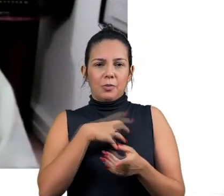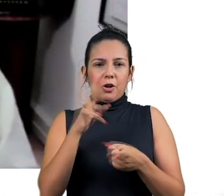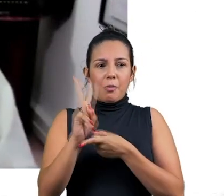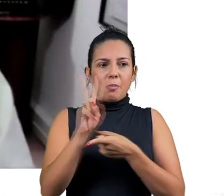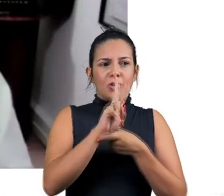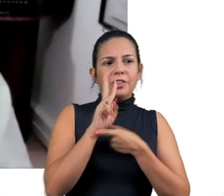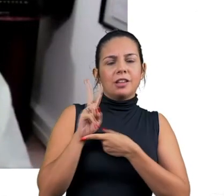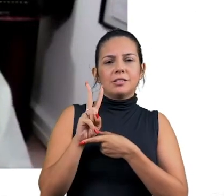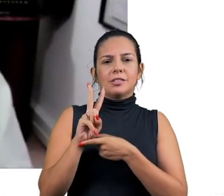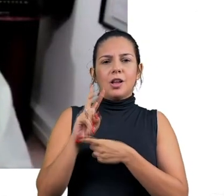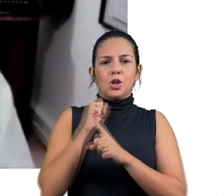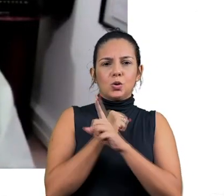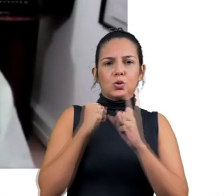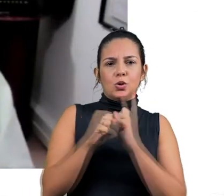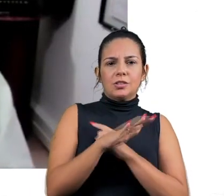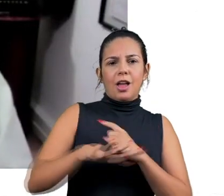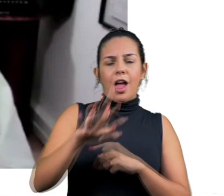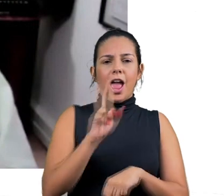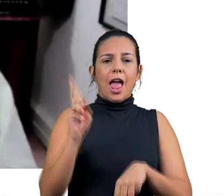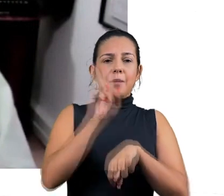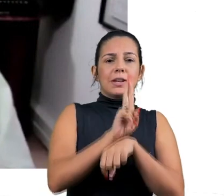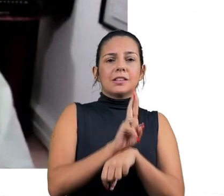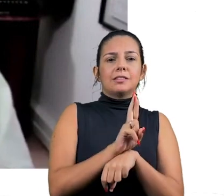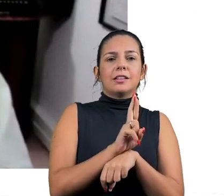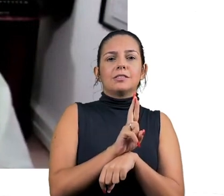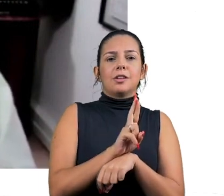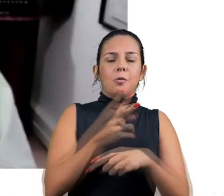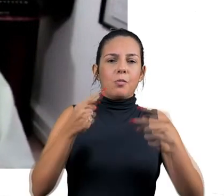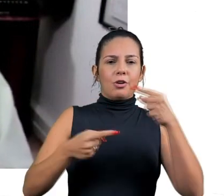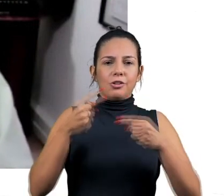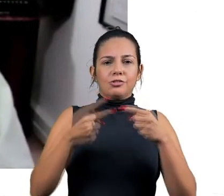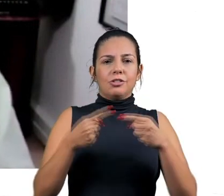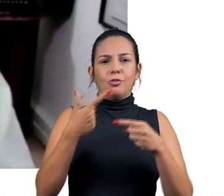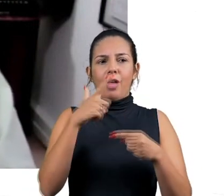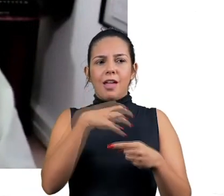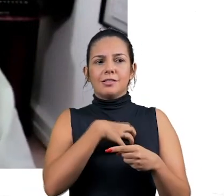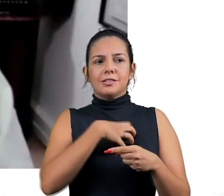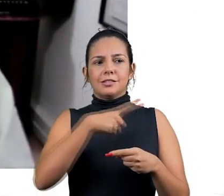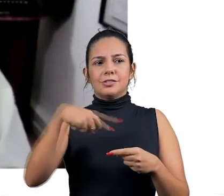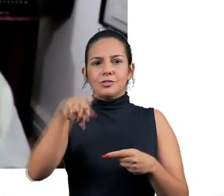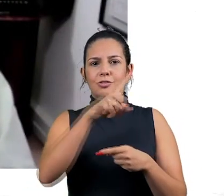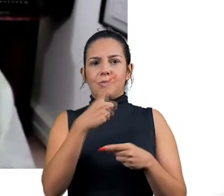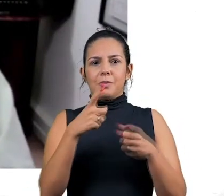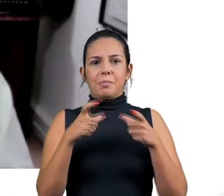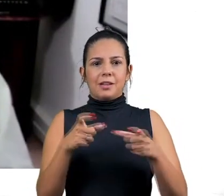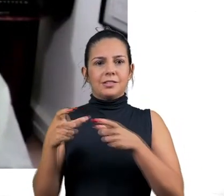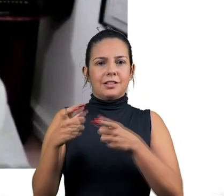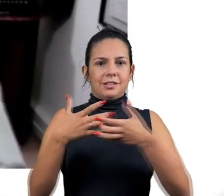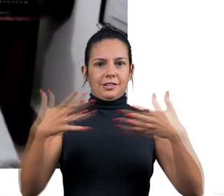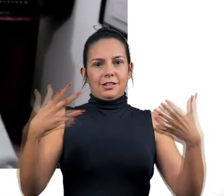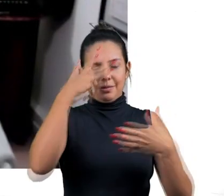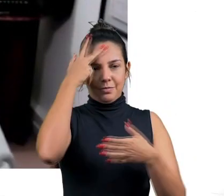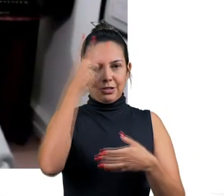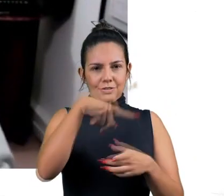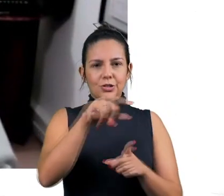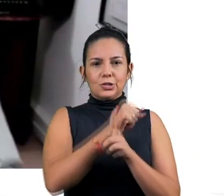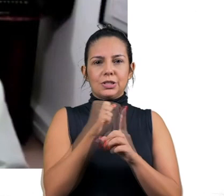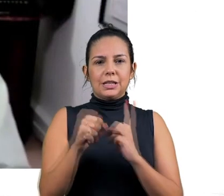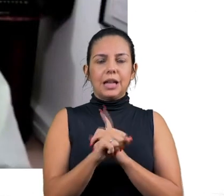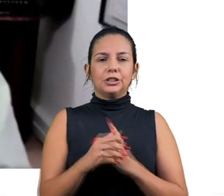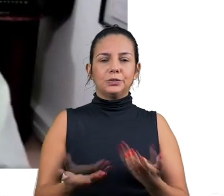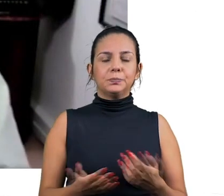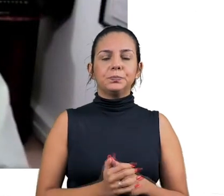proteção social, de representação política estão deixando de fazer sentido para uma parcela crescente da